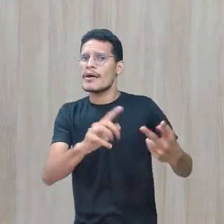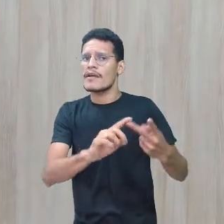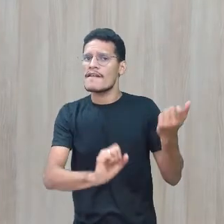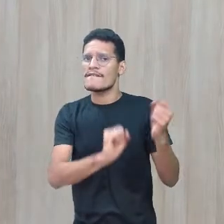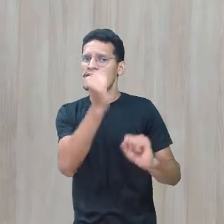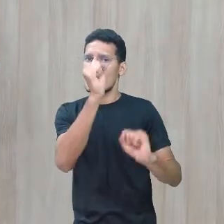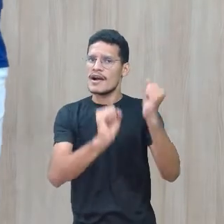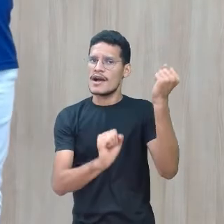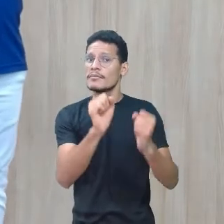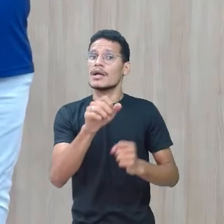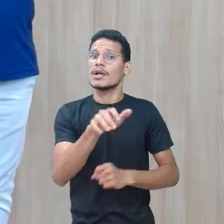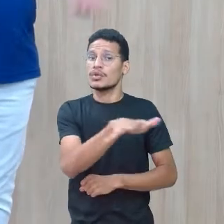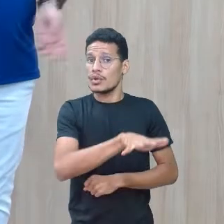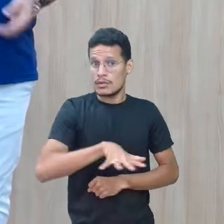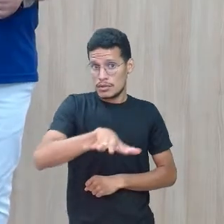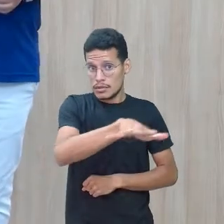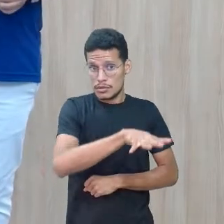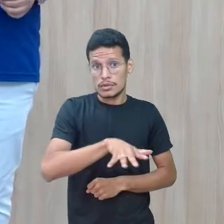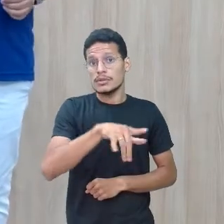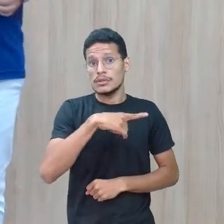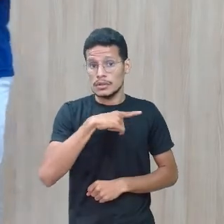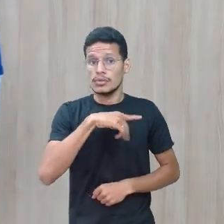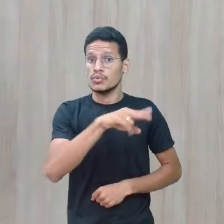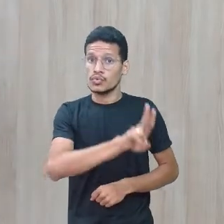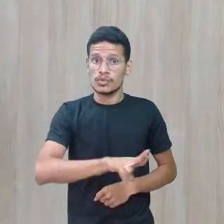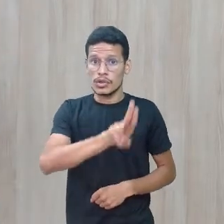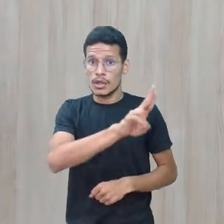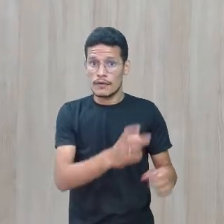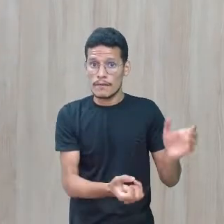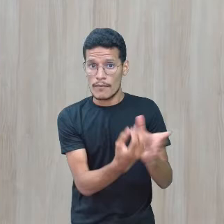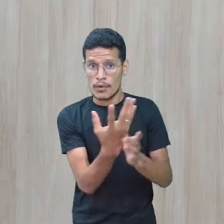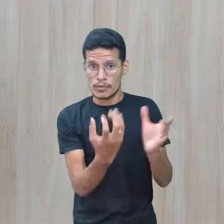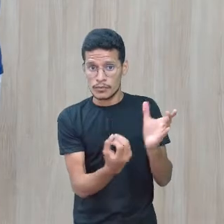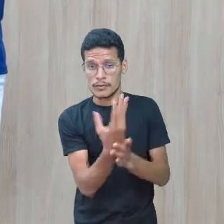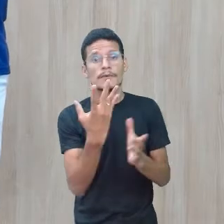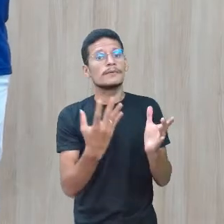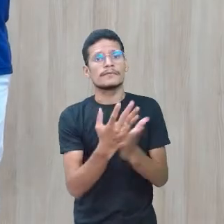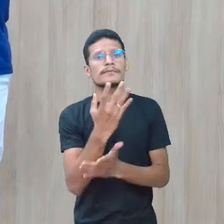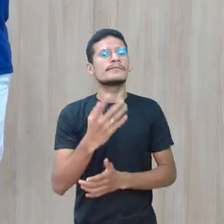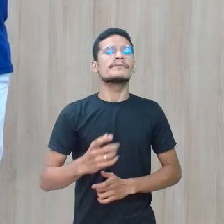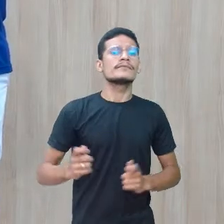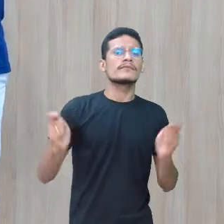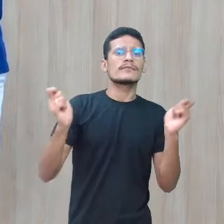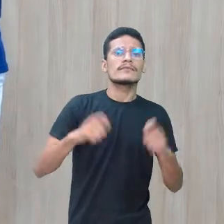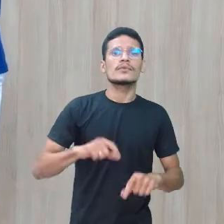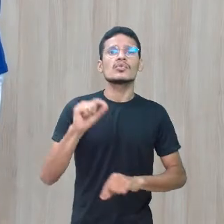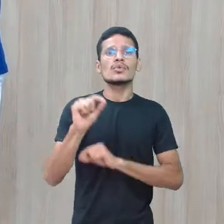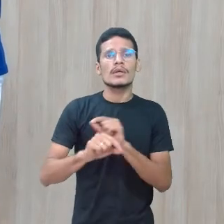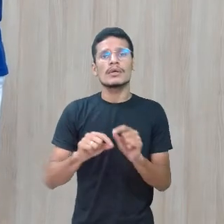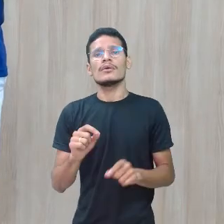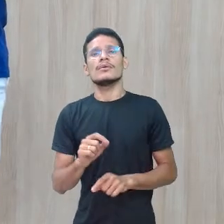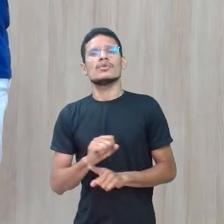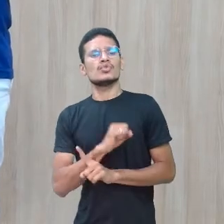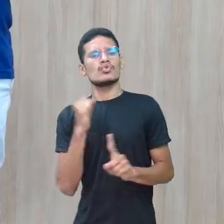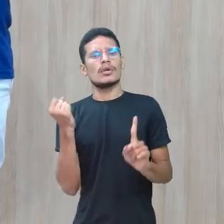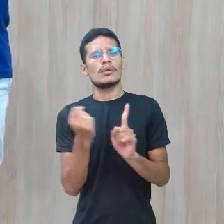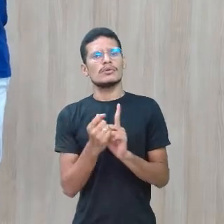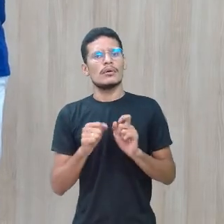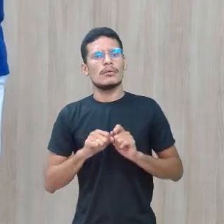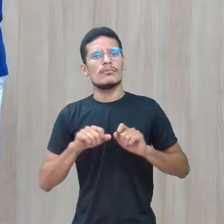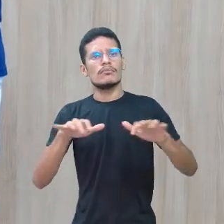fábricas, todas as ferramentas que eram utilizadas na produção, né, elas fossem socializadas, né, entre